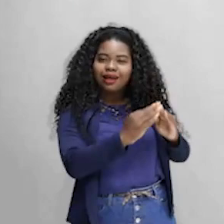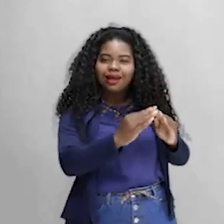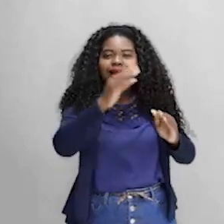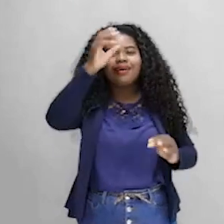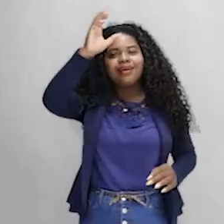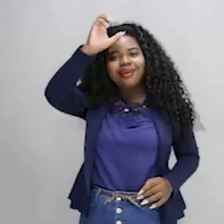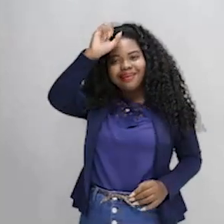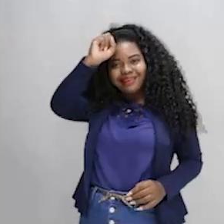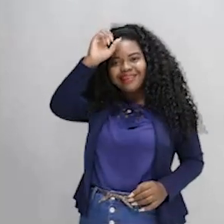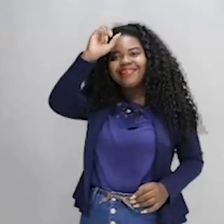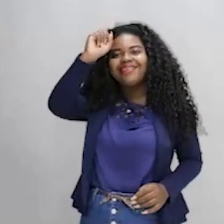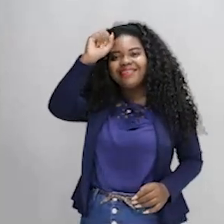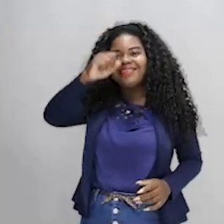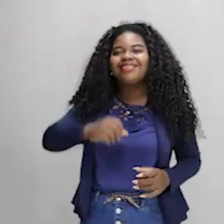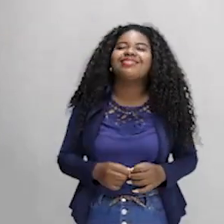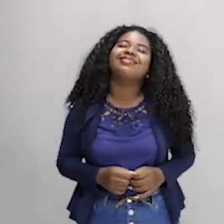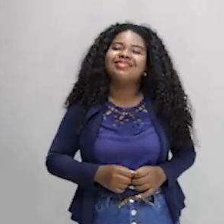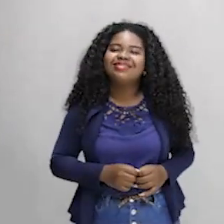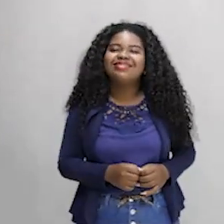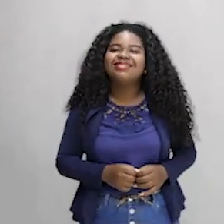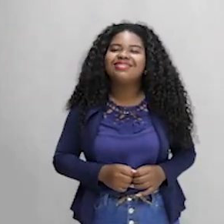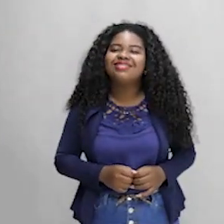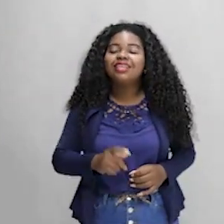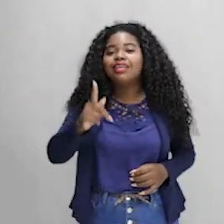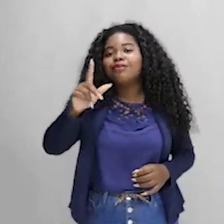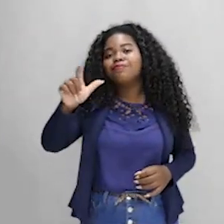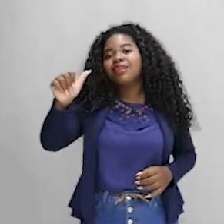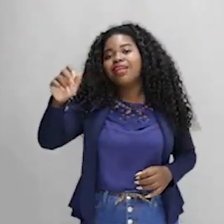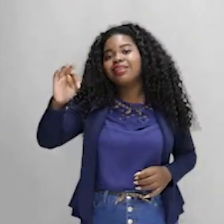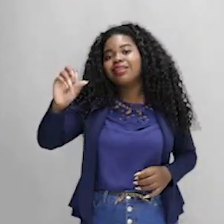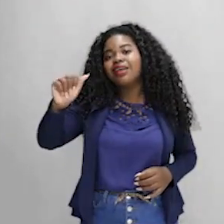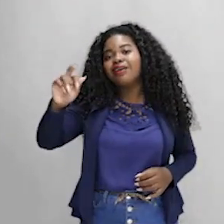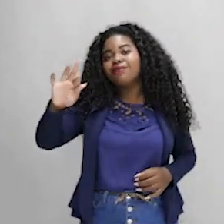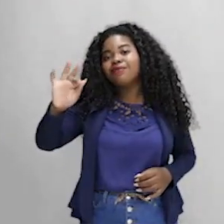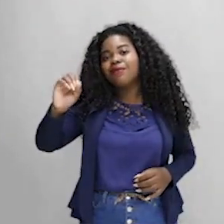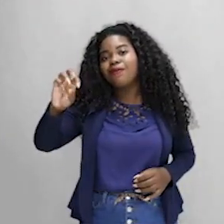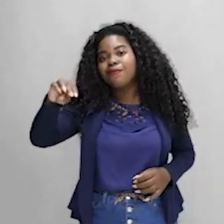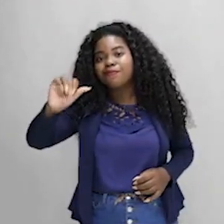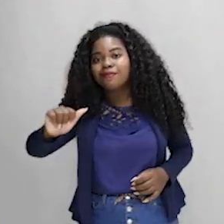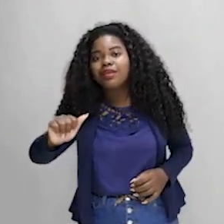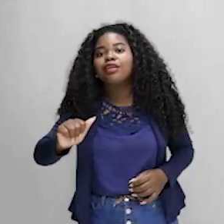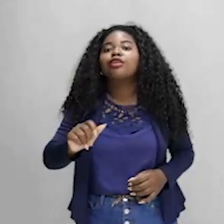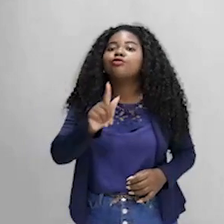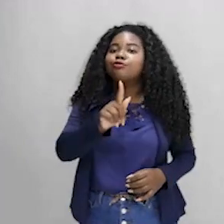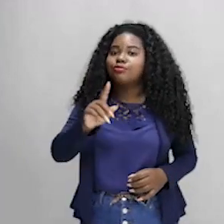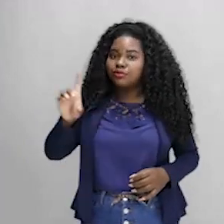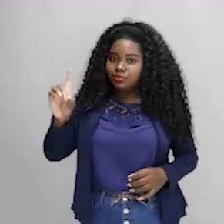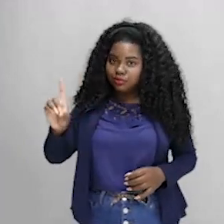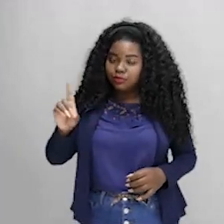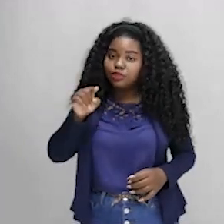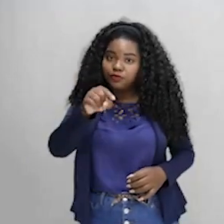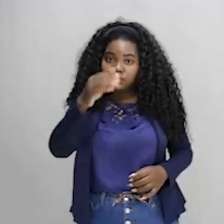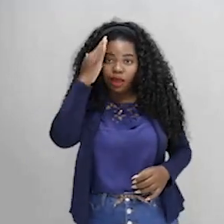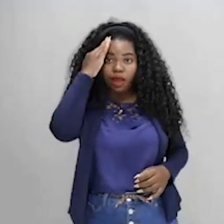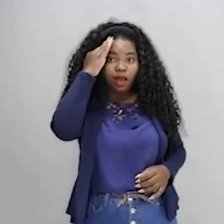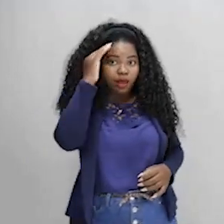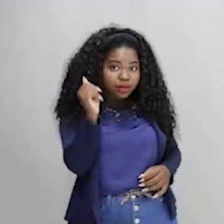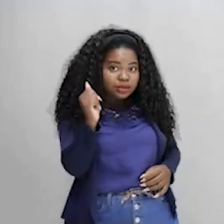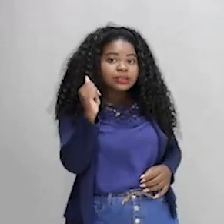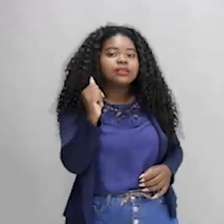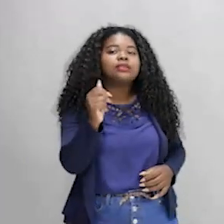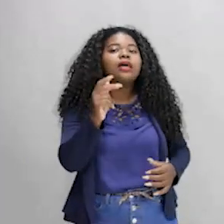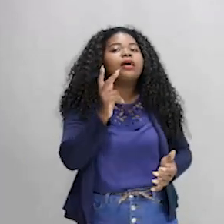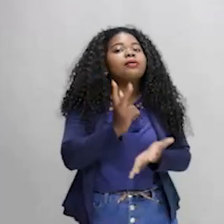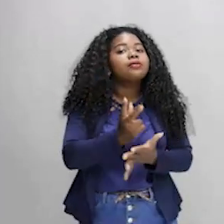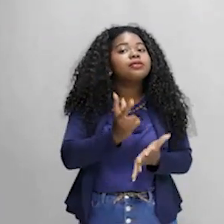em Casa Aprendendo da plataforma Gonçalves Dias. E tu já sabe, sempre antes de começar a nossa aula,